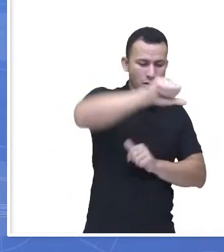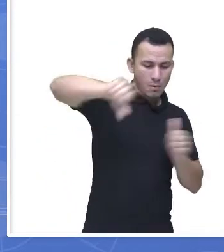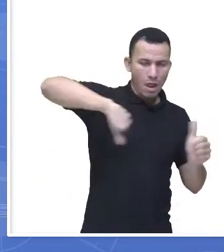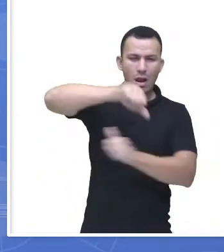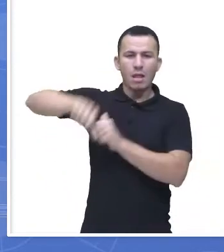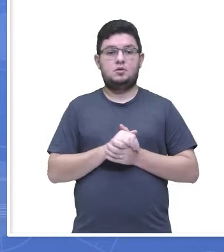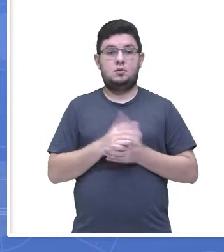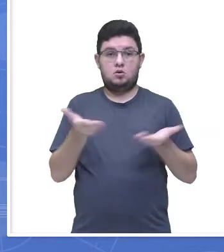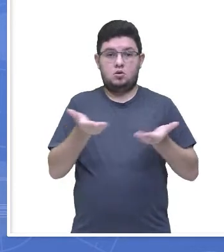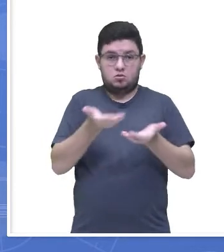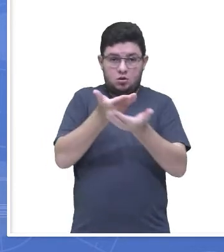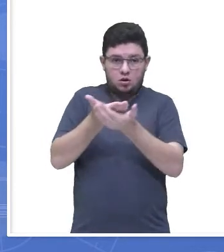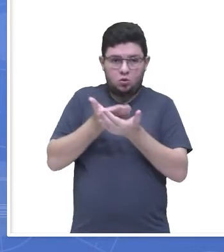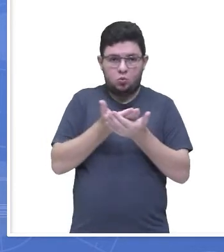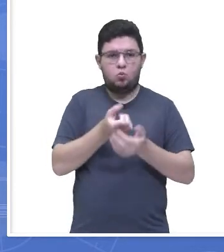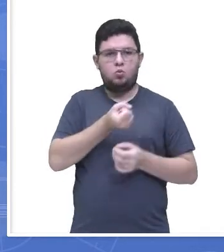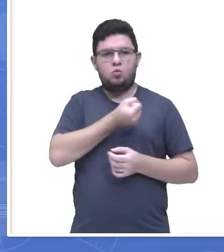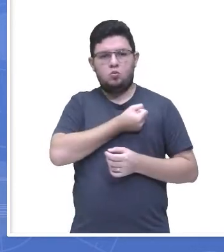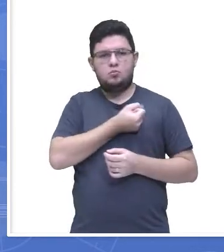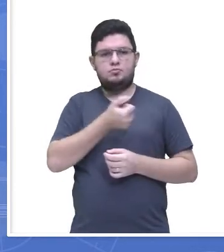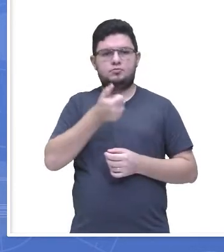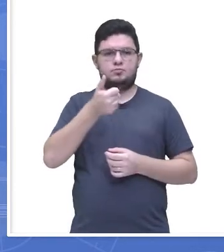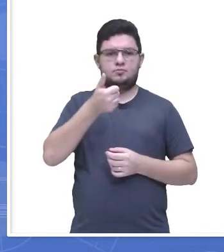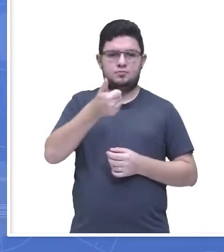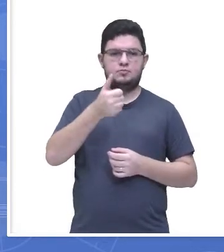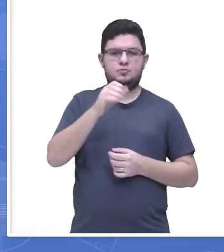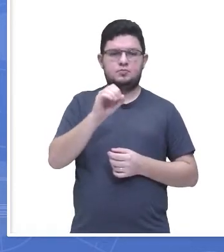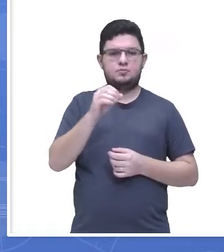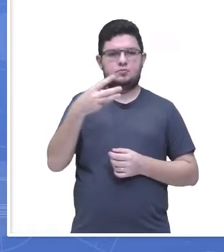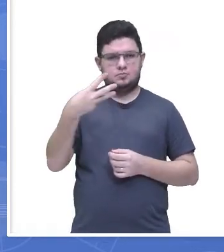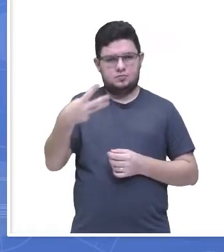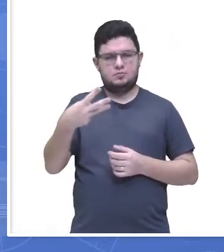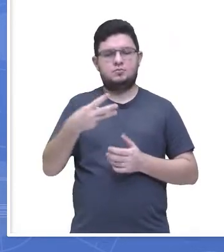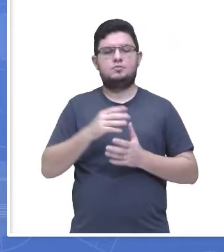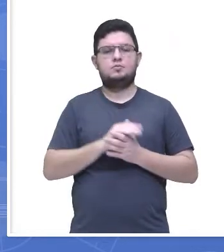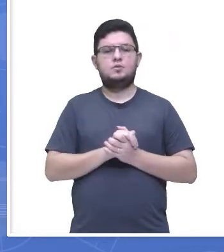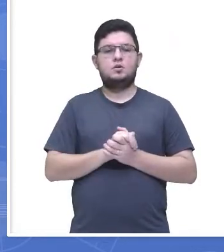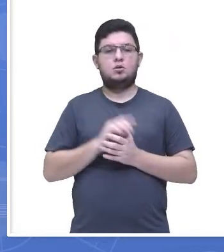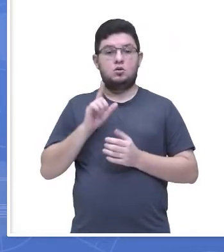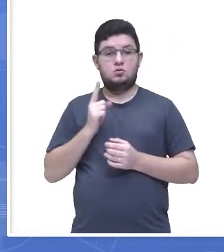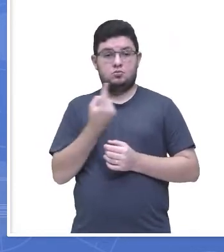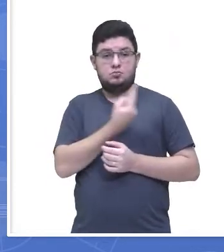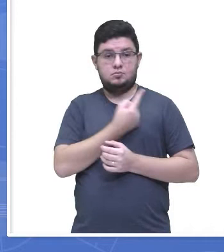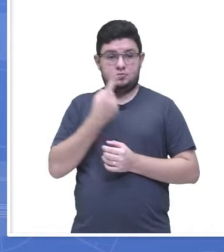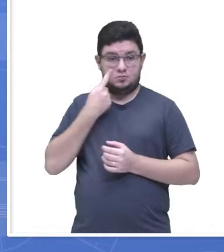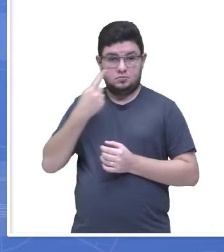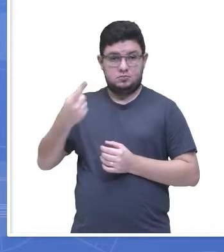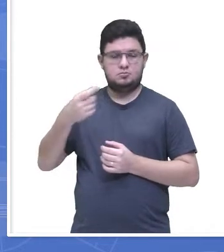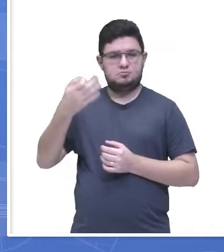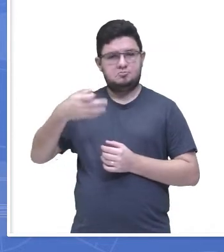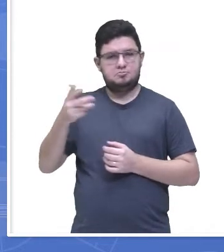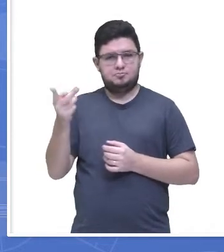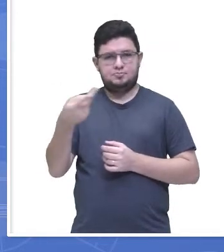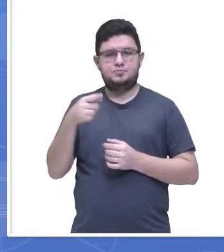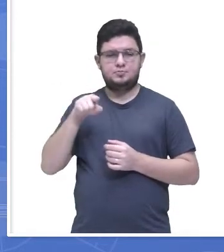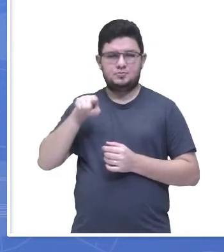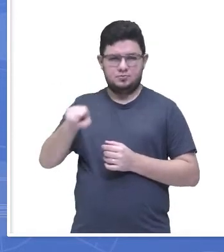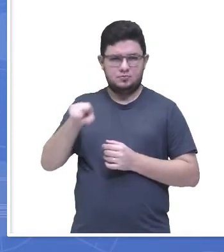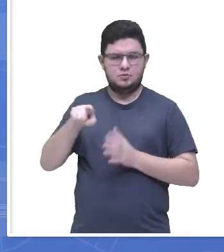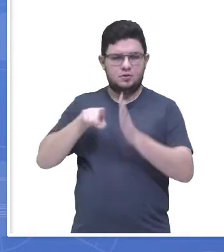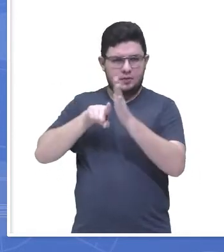lançados na Europa, iniciou-se a partir da rejeição colonial à exploração imposta pela Inglaterra, em especial